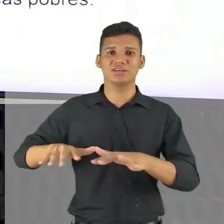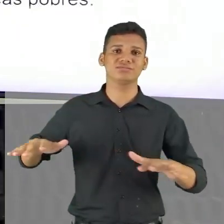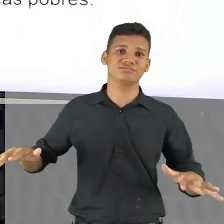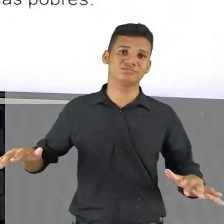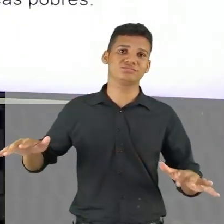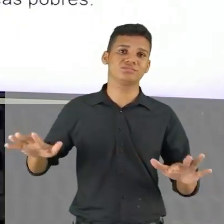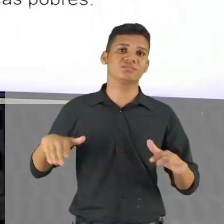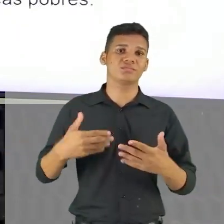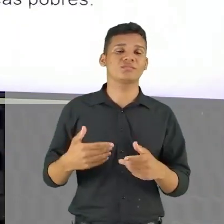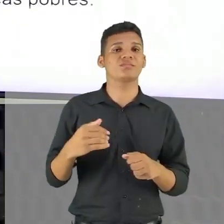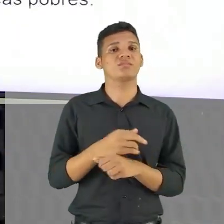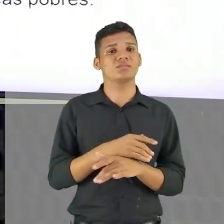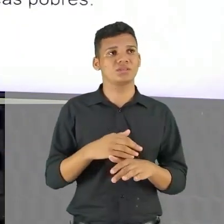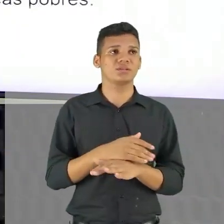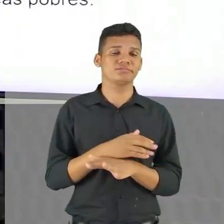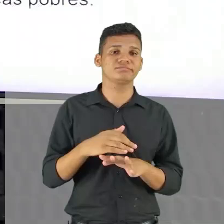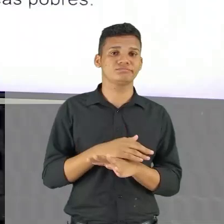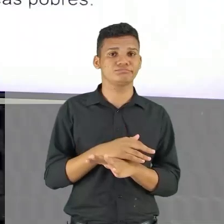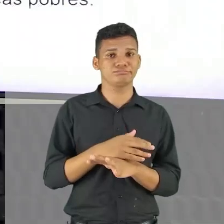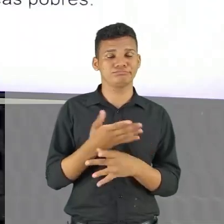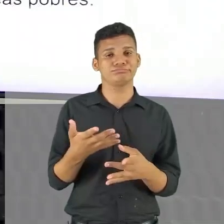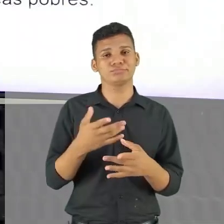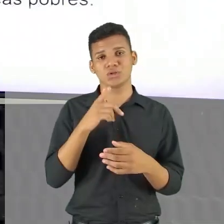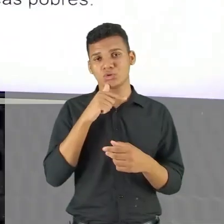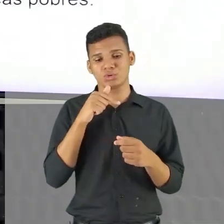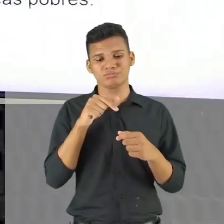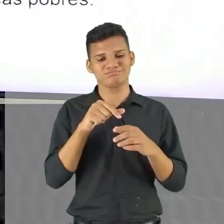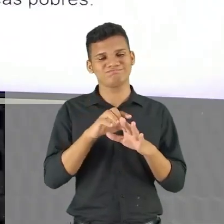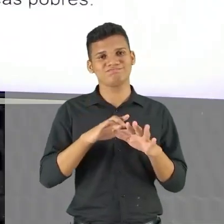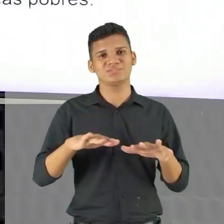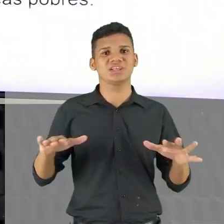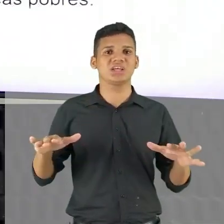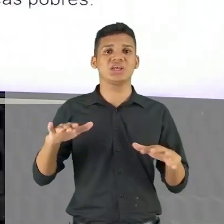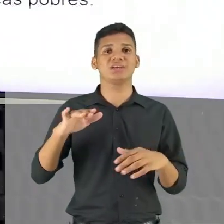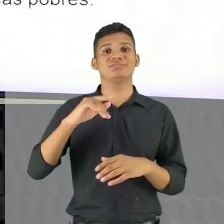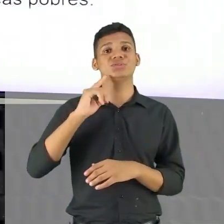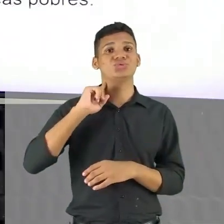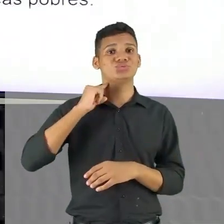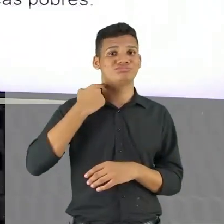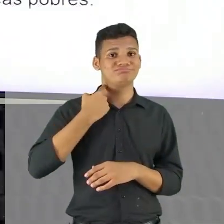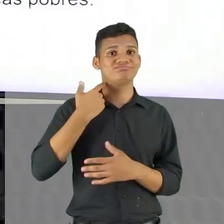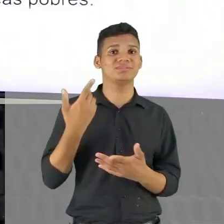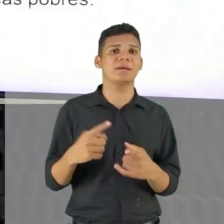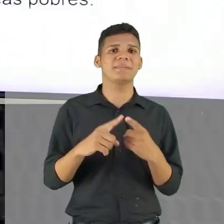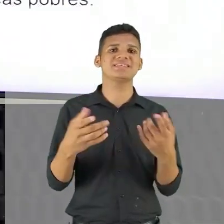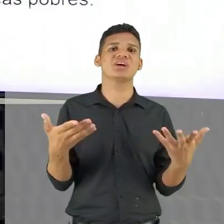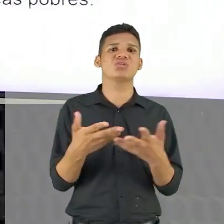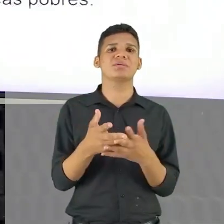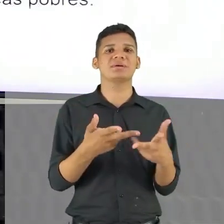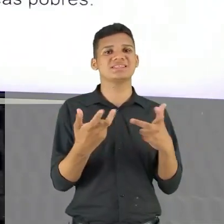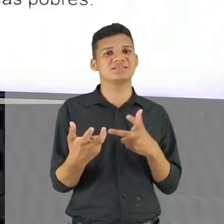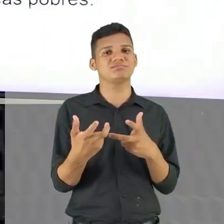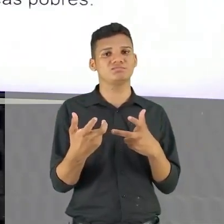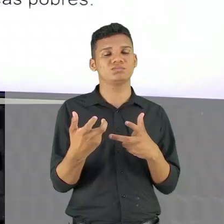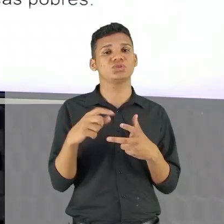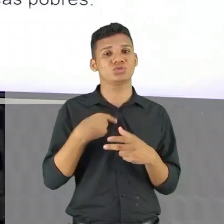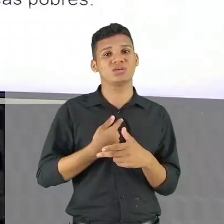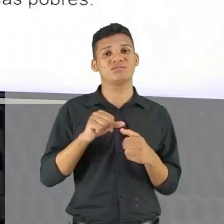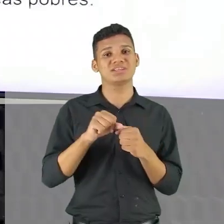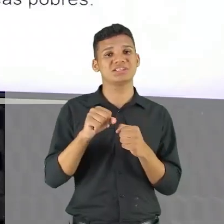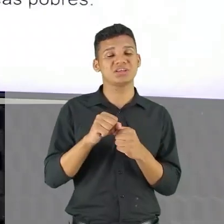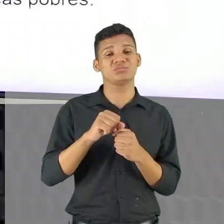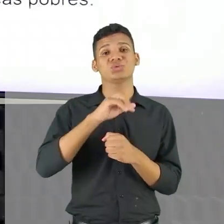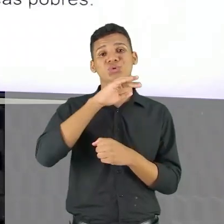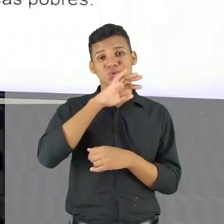por rios tornaram esses rios praticamente insalubres. Então percebam que a gente está fazendo um grande mal para a